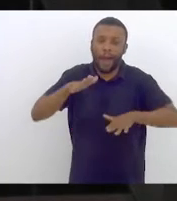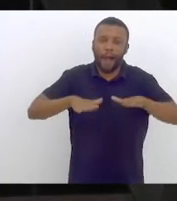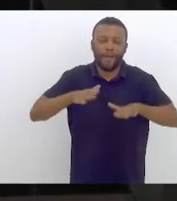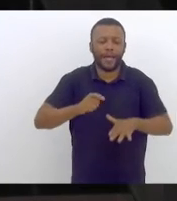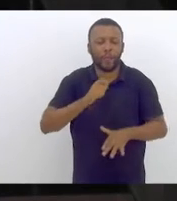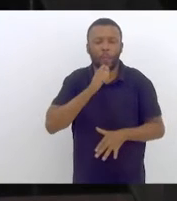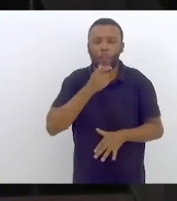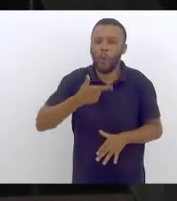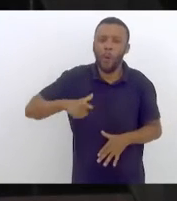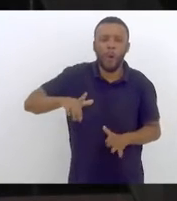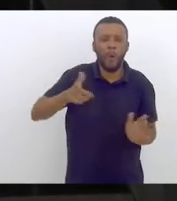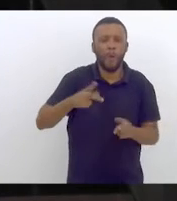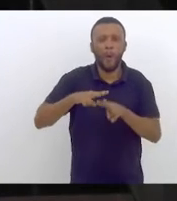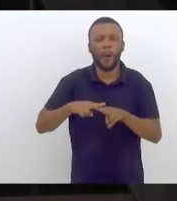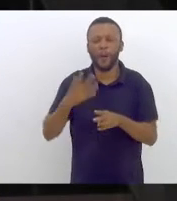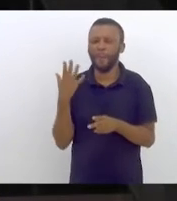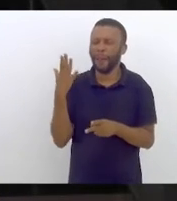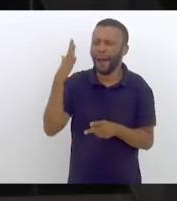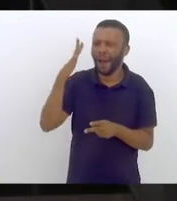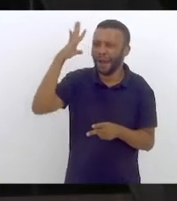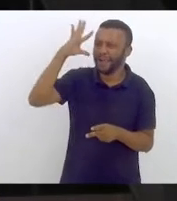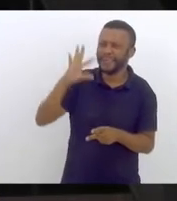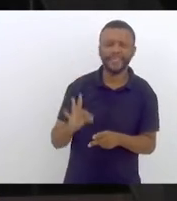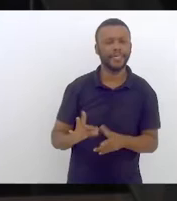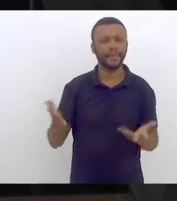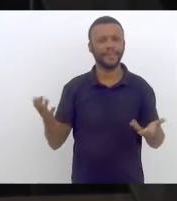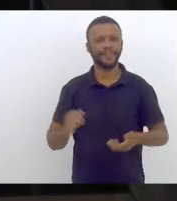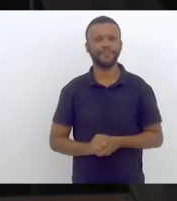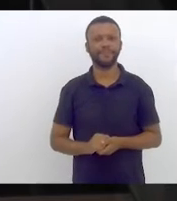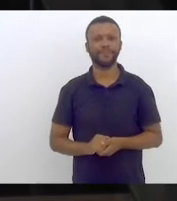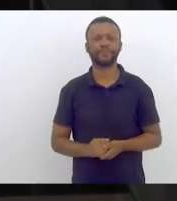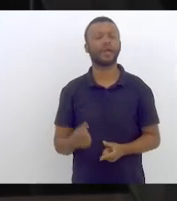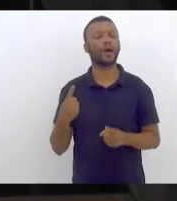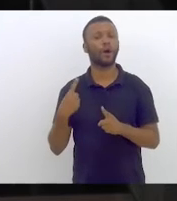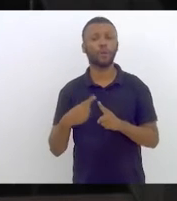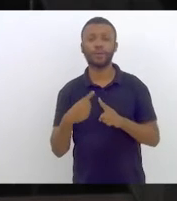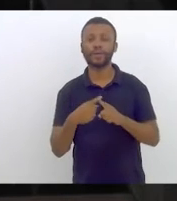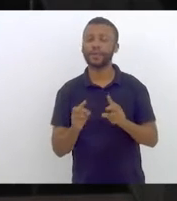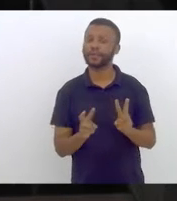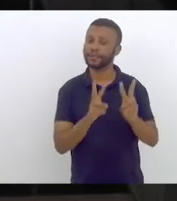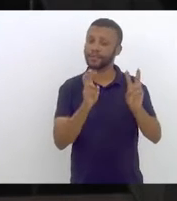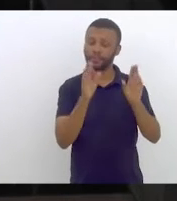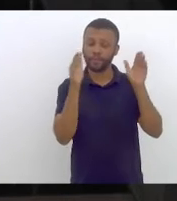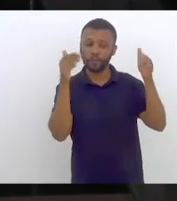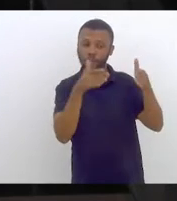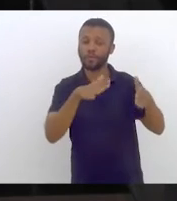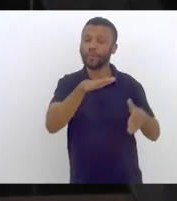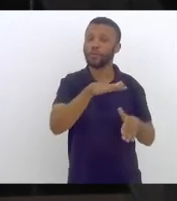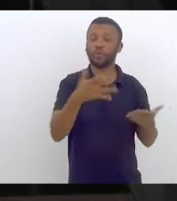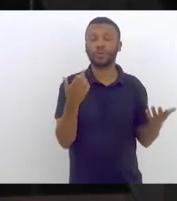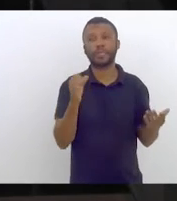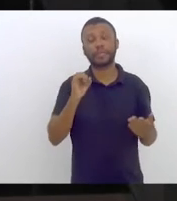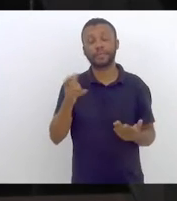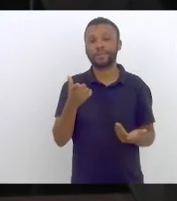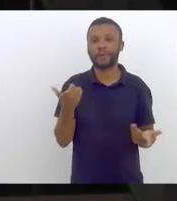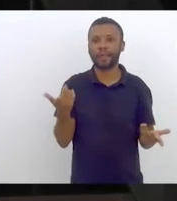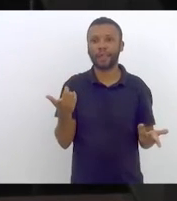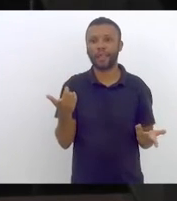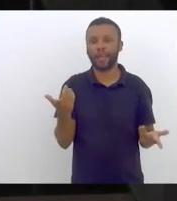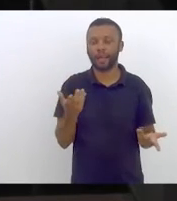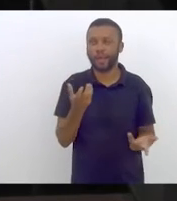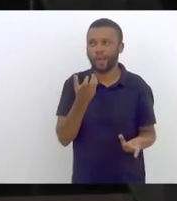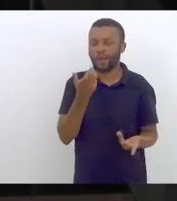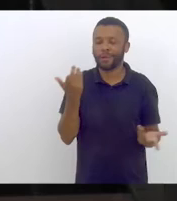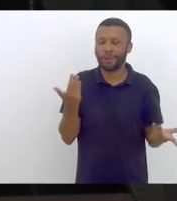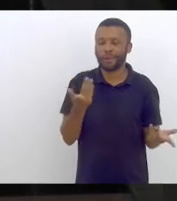consigo entender. Porque em relação, a não ser que eu tenha engolido barriga,